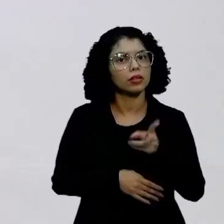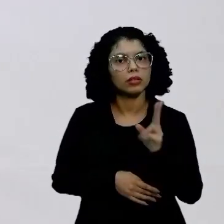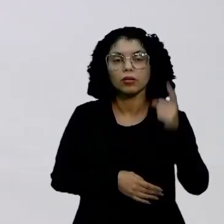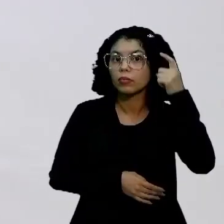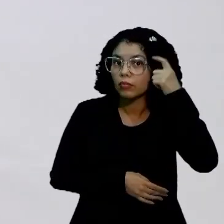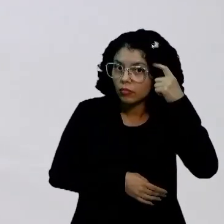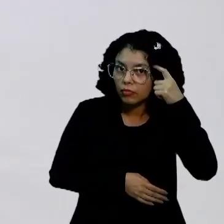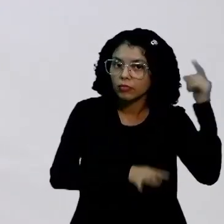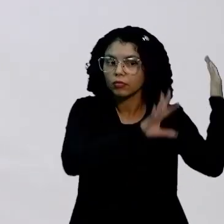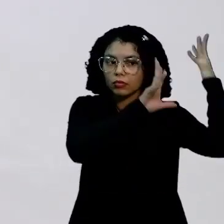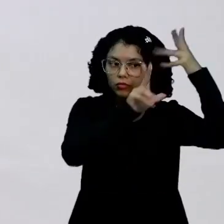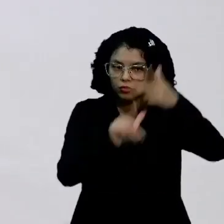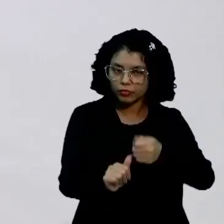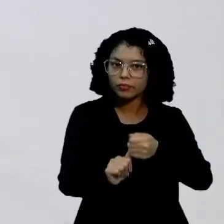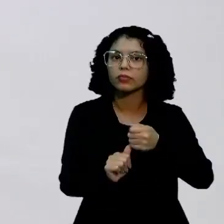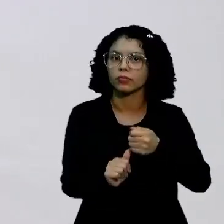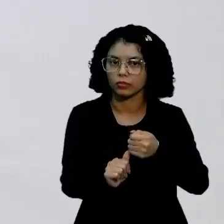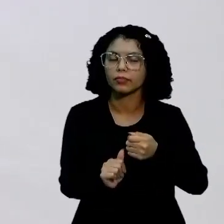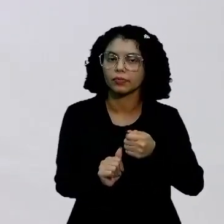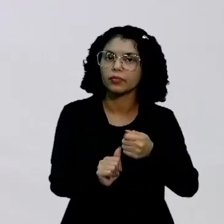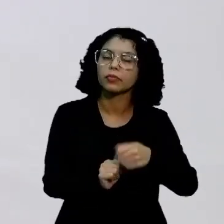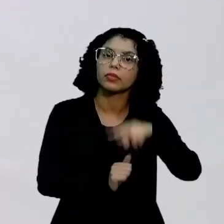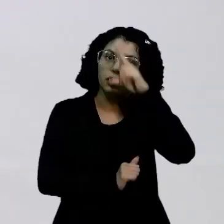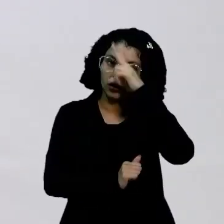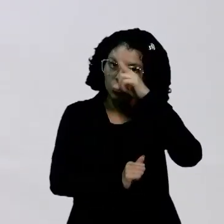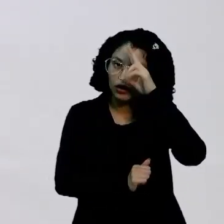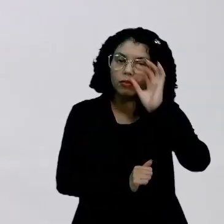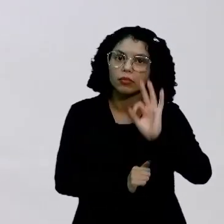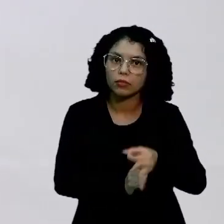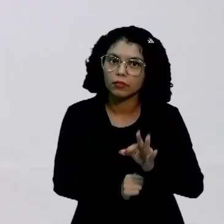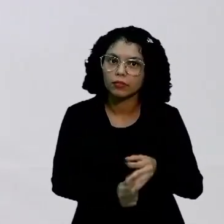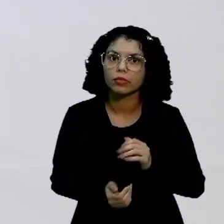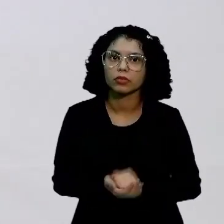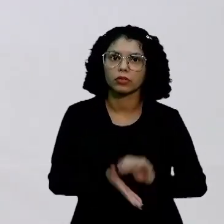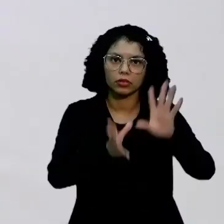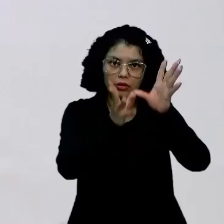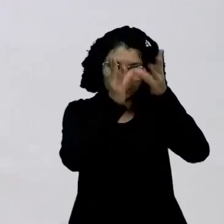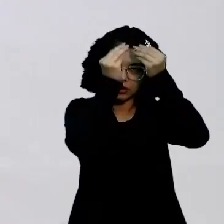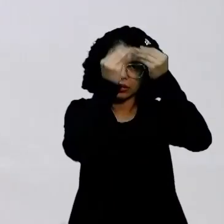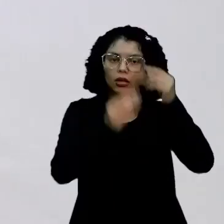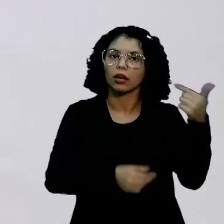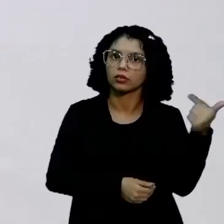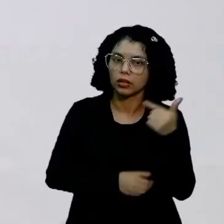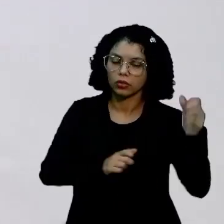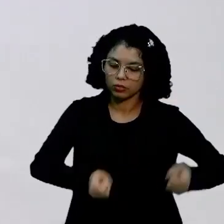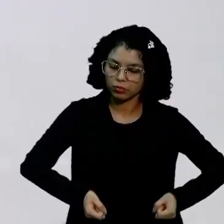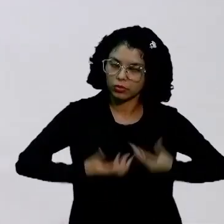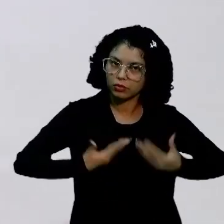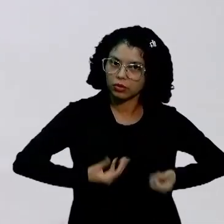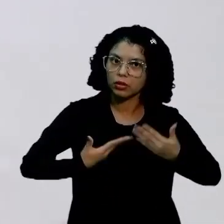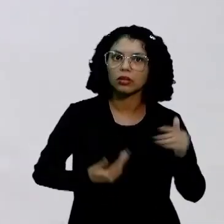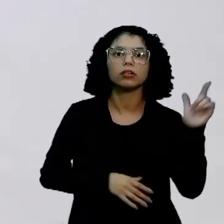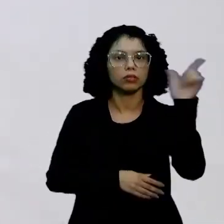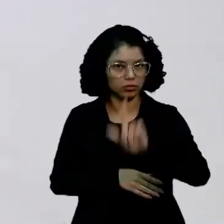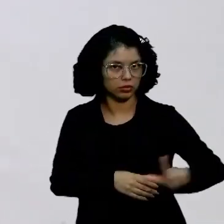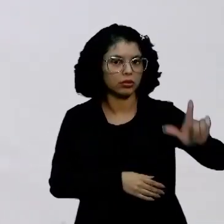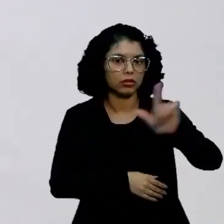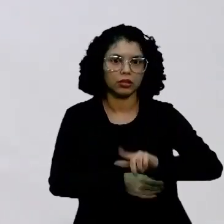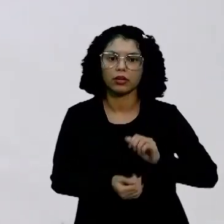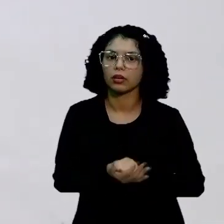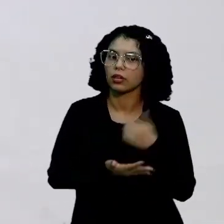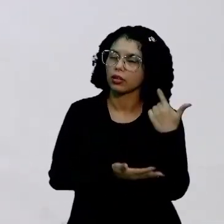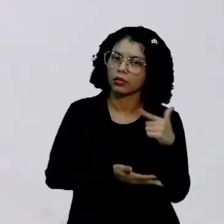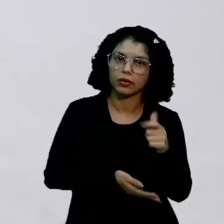só recapitulando aqui, lembra direitinho, fixa, é a segunda manifestação literária. Eu não